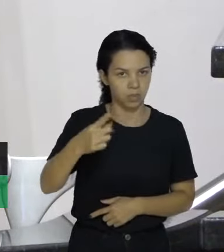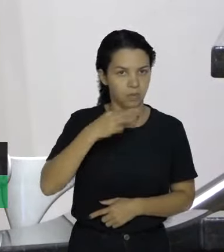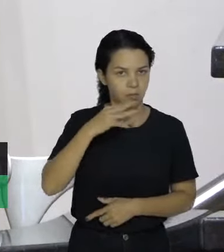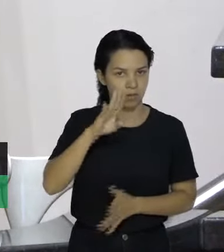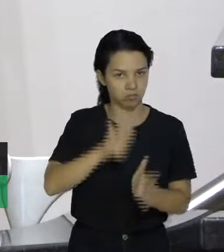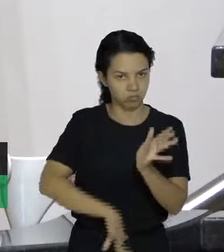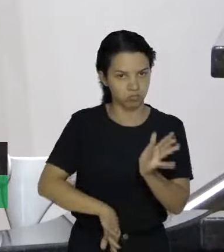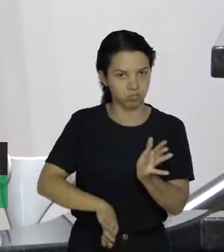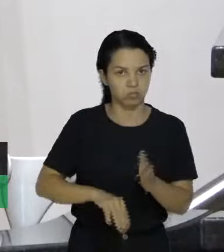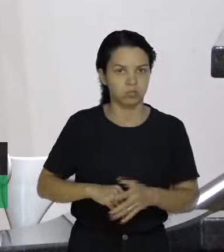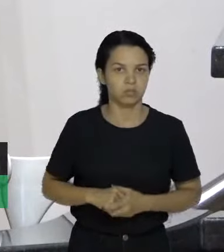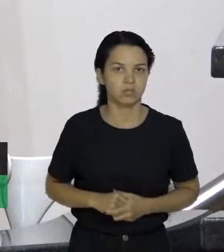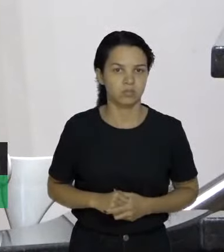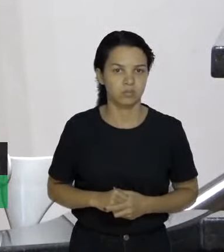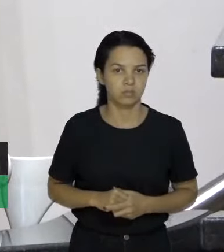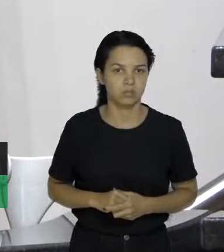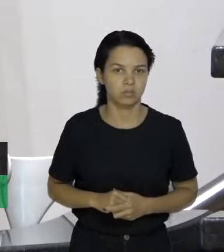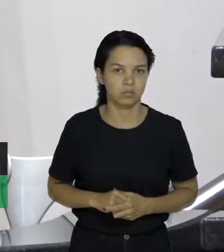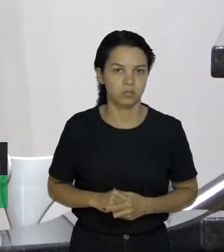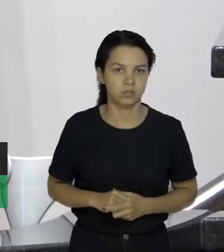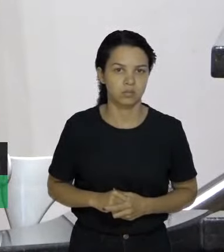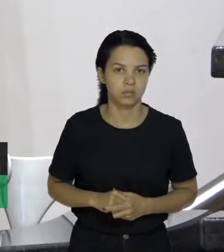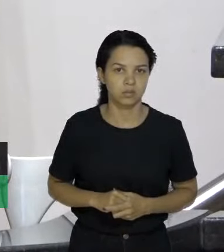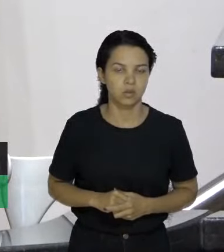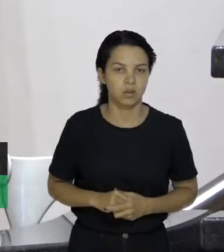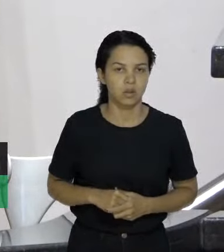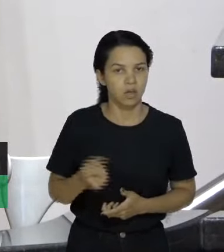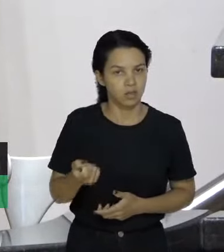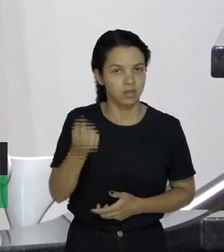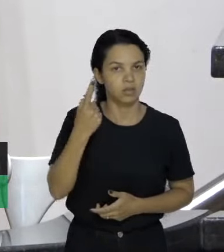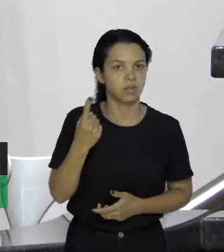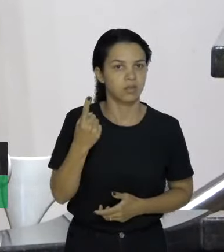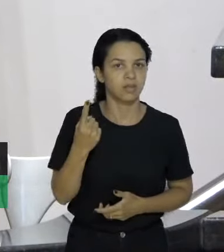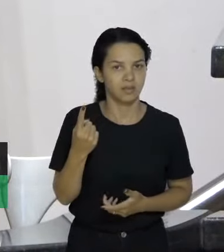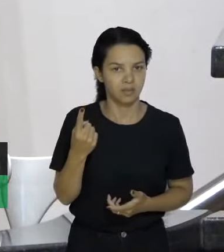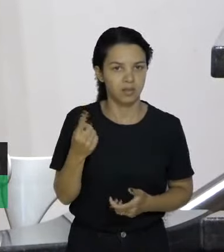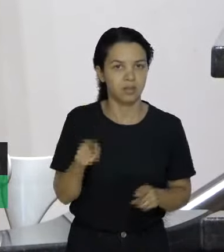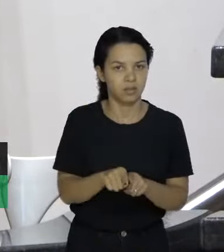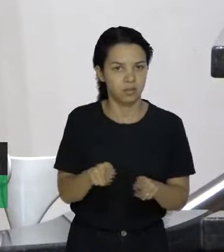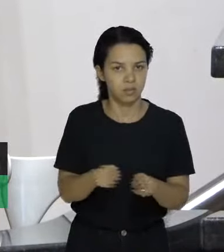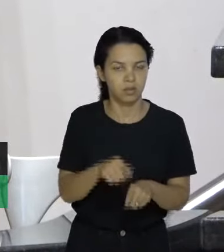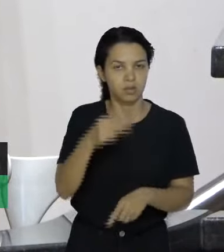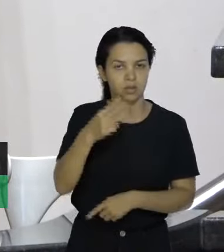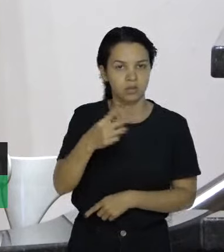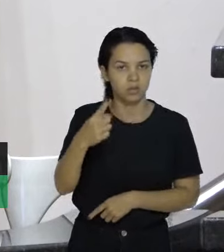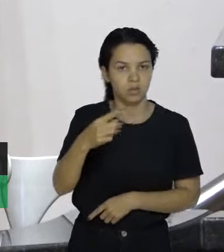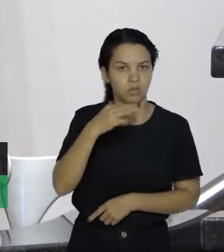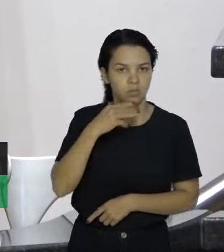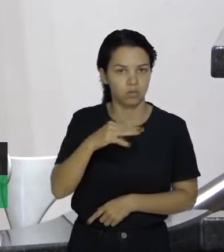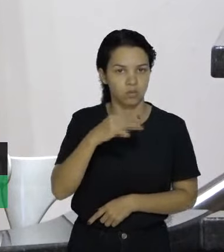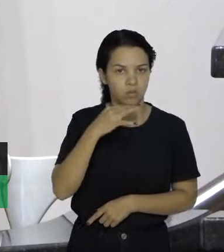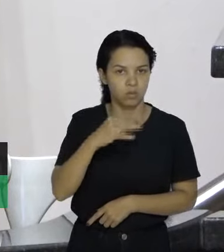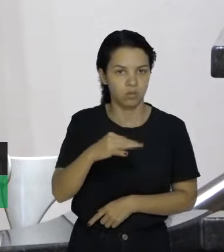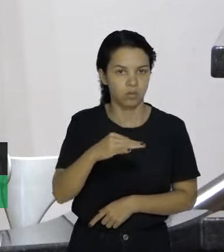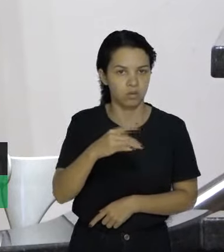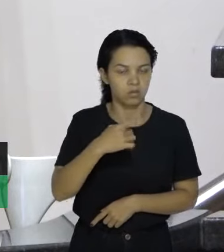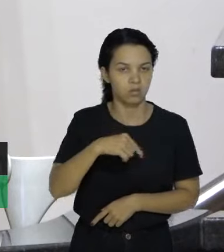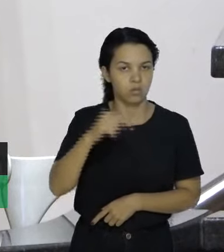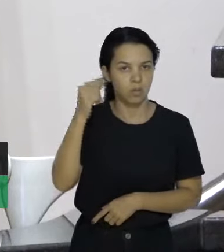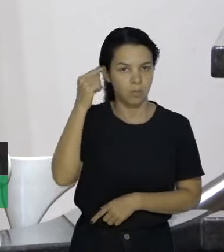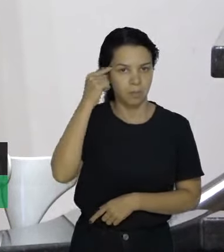aliás uma coincidência muito interessante com essa data pelo bom senso da